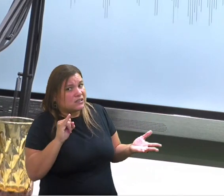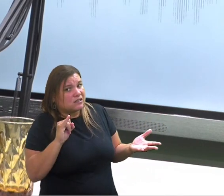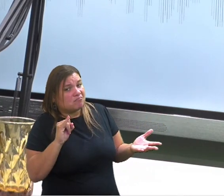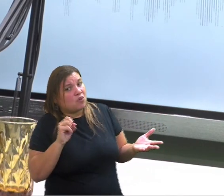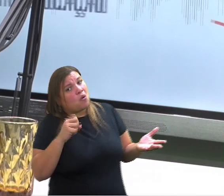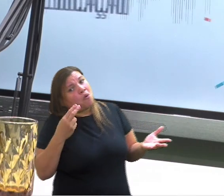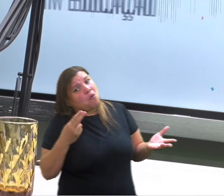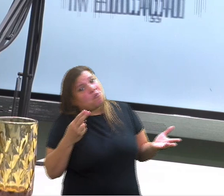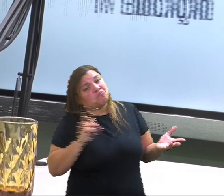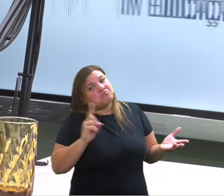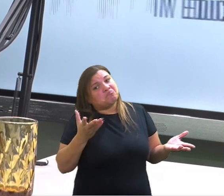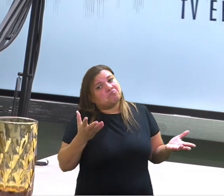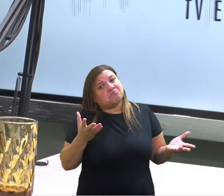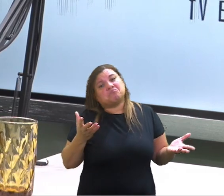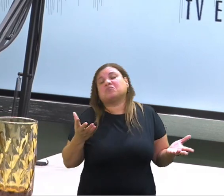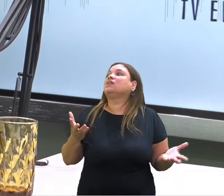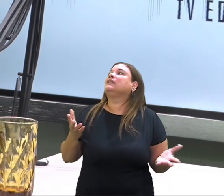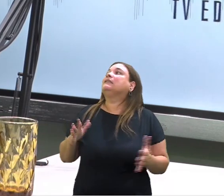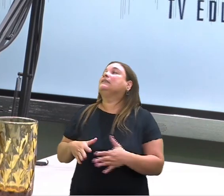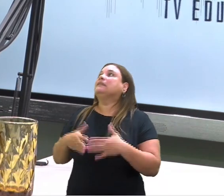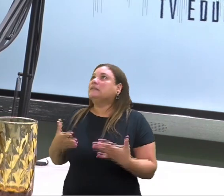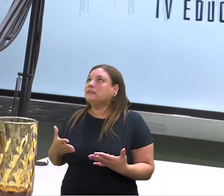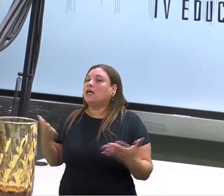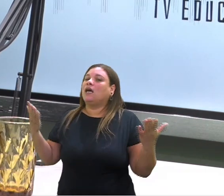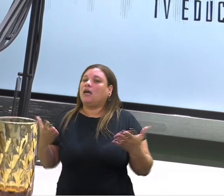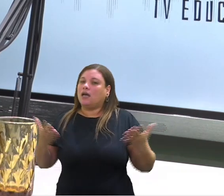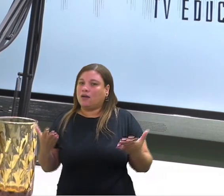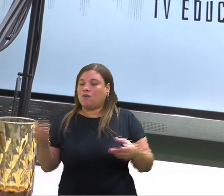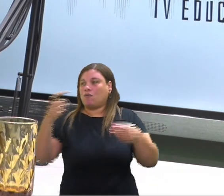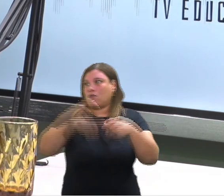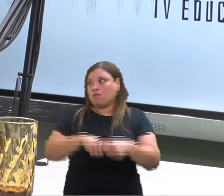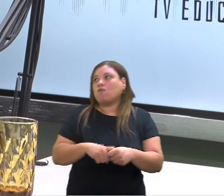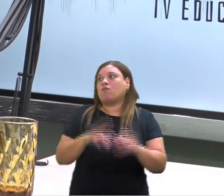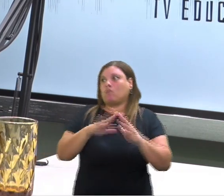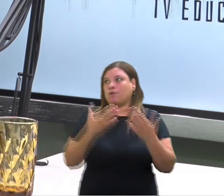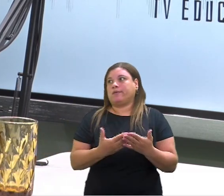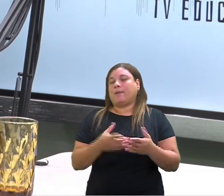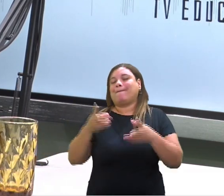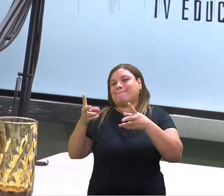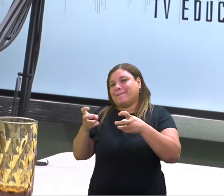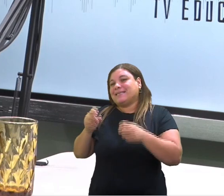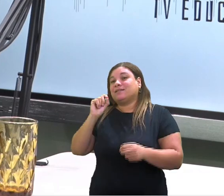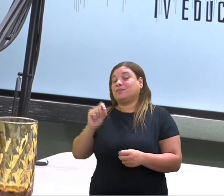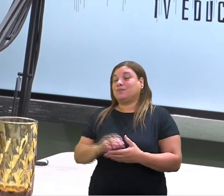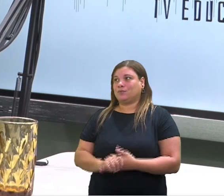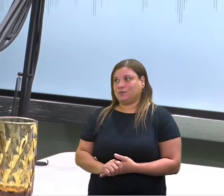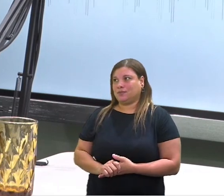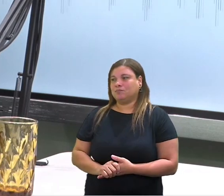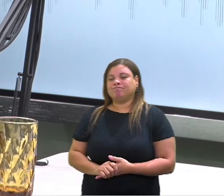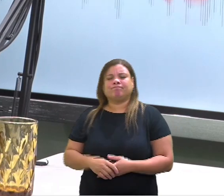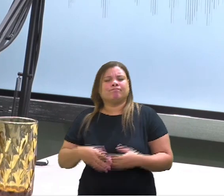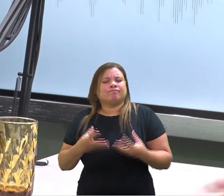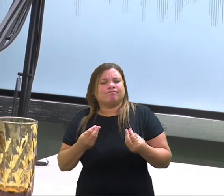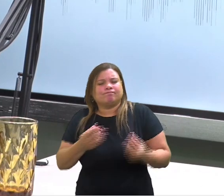Agora, com o retorno agora das aulas, nós vimos que muitos alunos chegaram sem limites. Parece que eles perderam